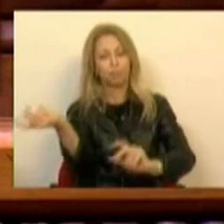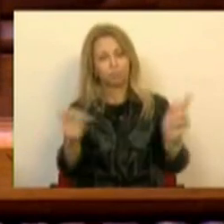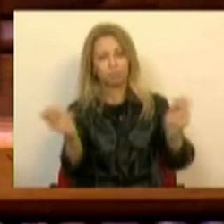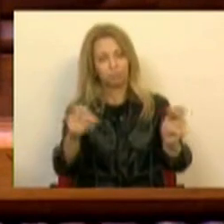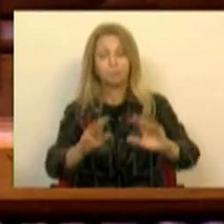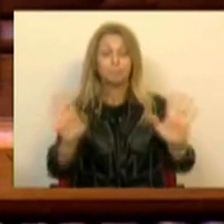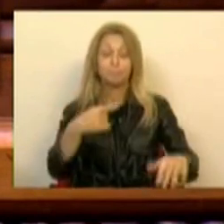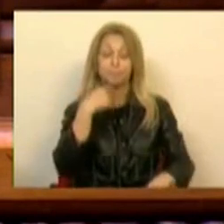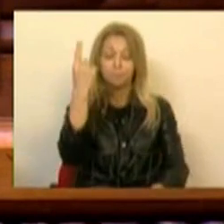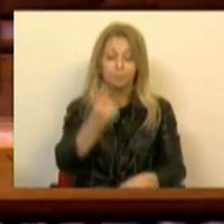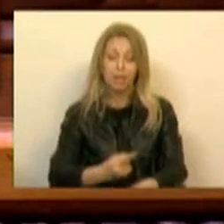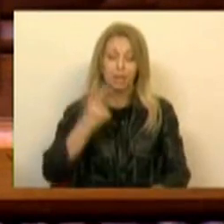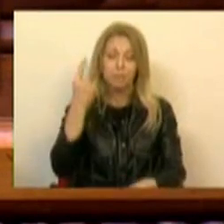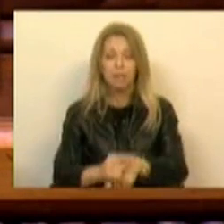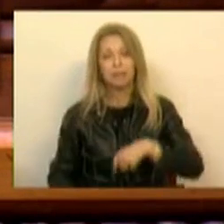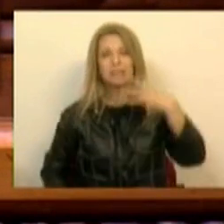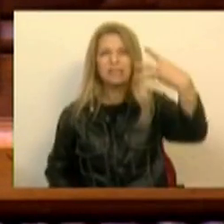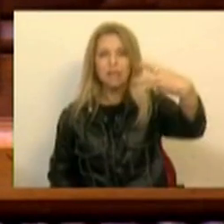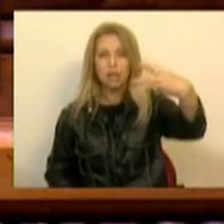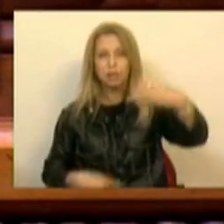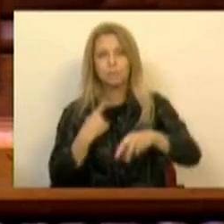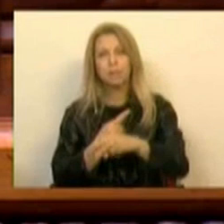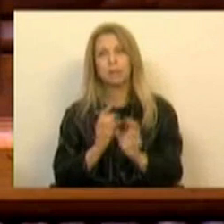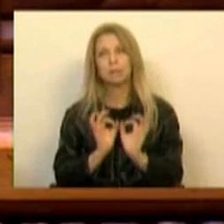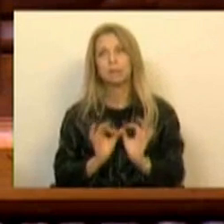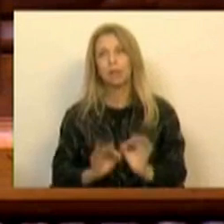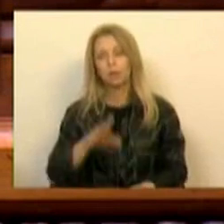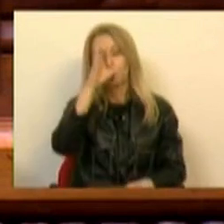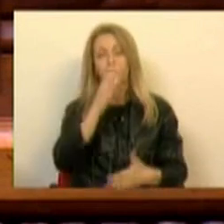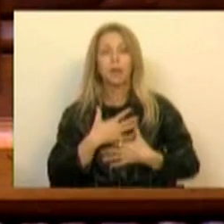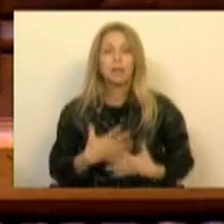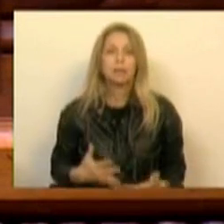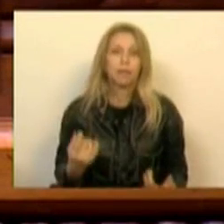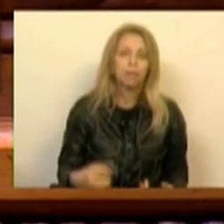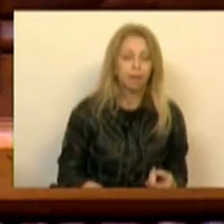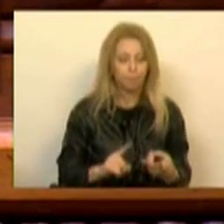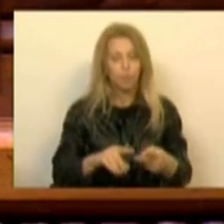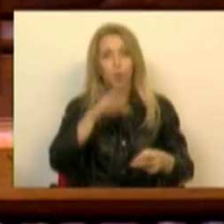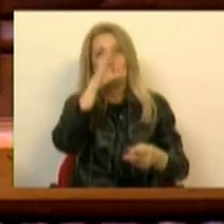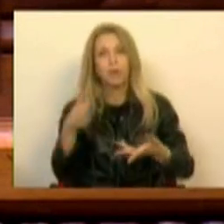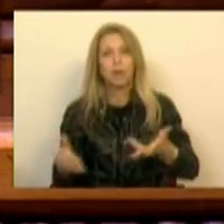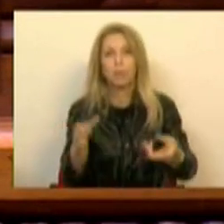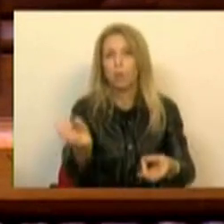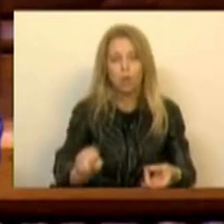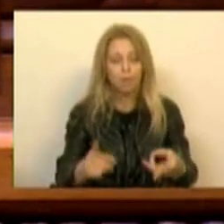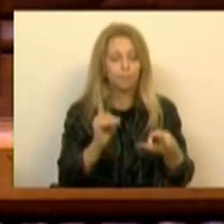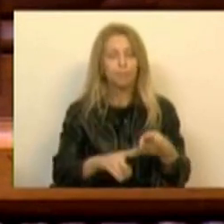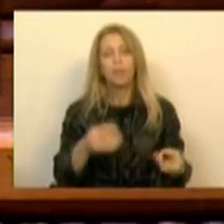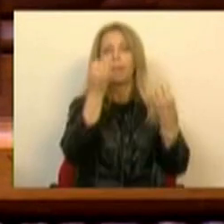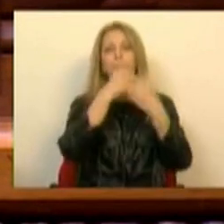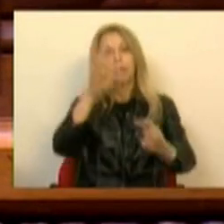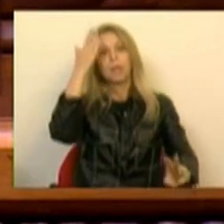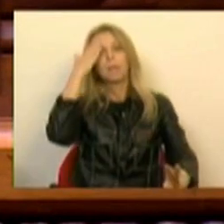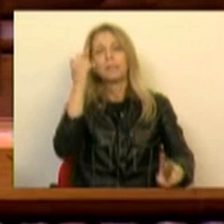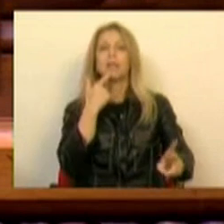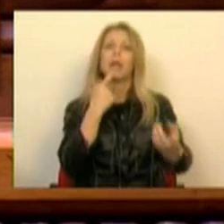repetem sempre as mesmas três teclas: que o Governo está cansado, que o Governo está sem rumo e que perdeu a capacidade de diálogo